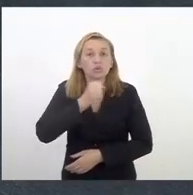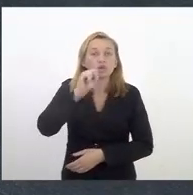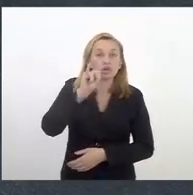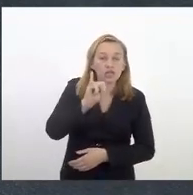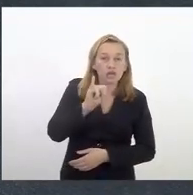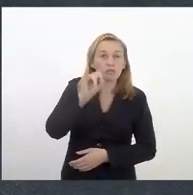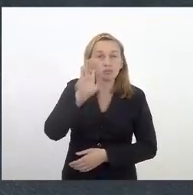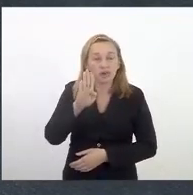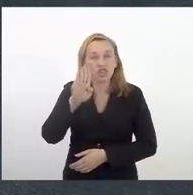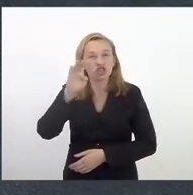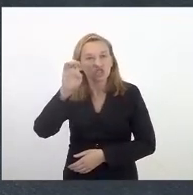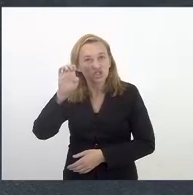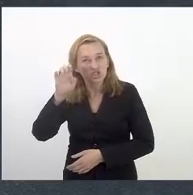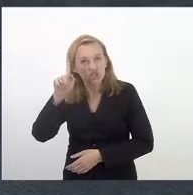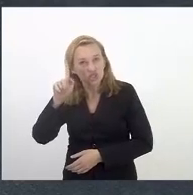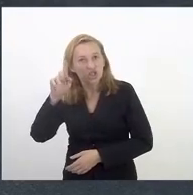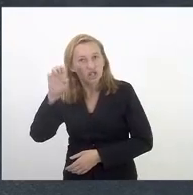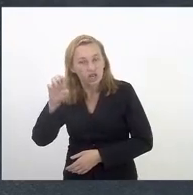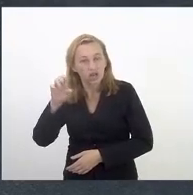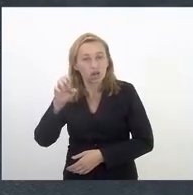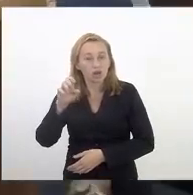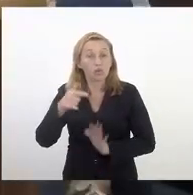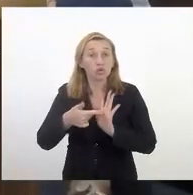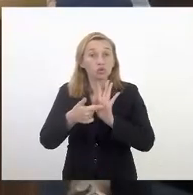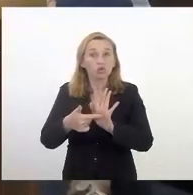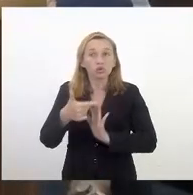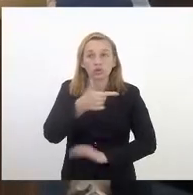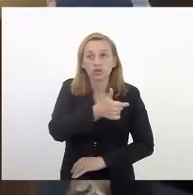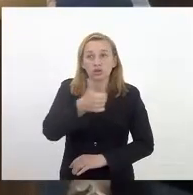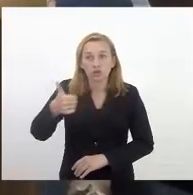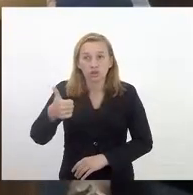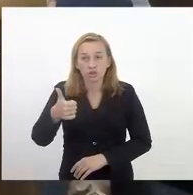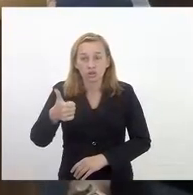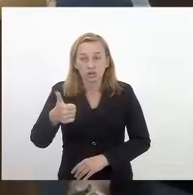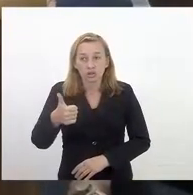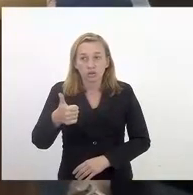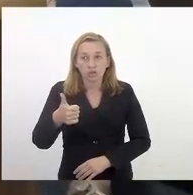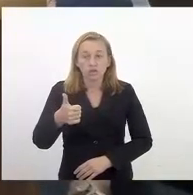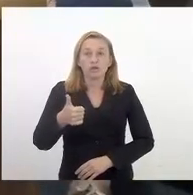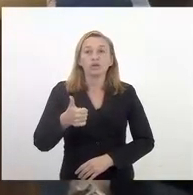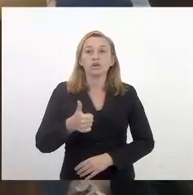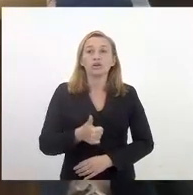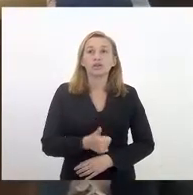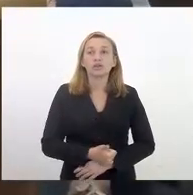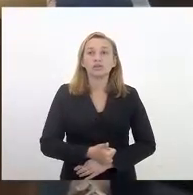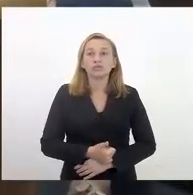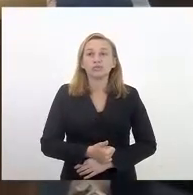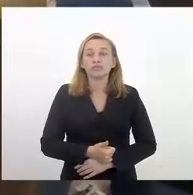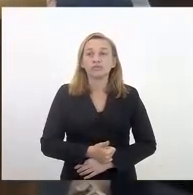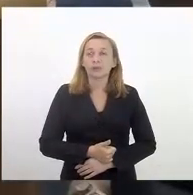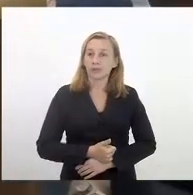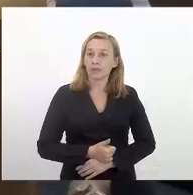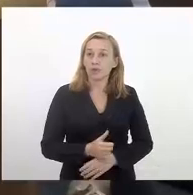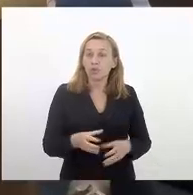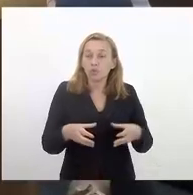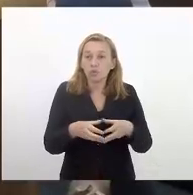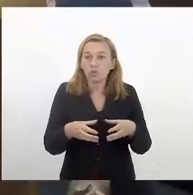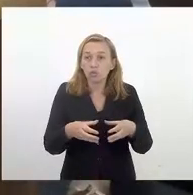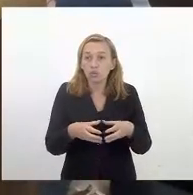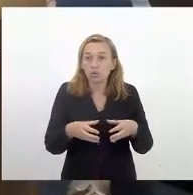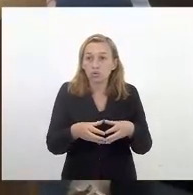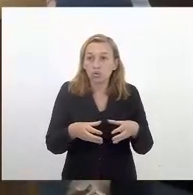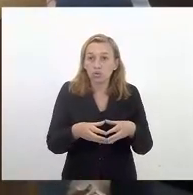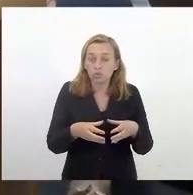que mostrou que em 2021 a classe média diminuiu e aumentou a classe menos